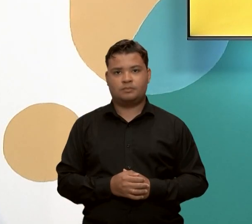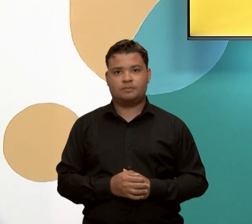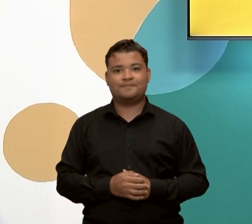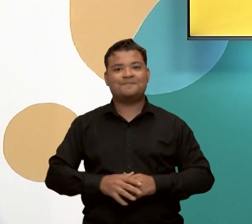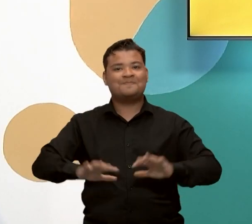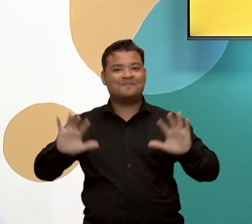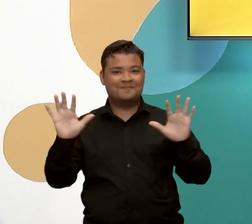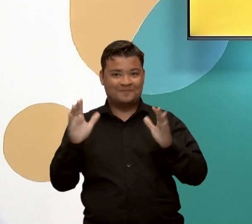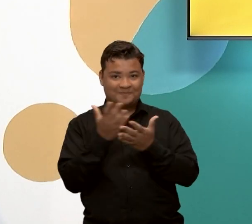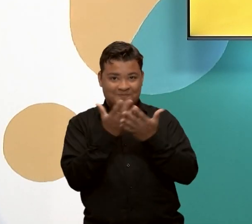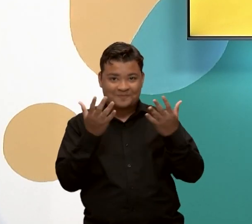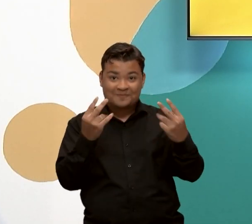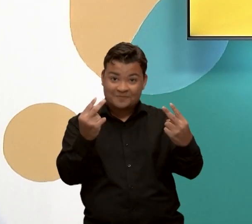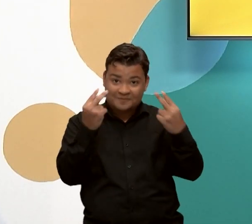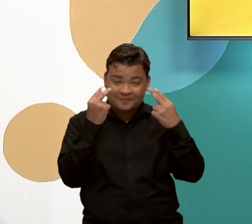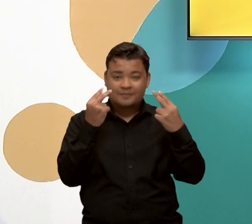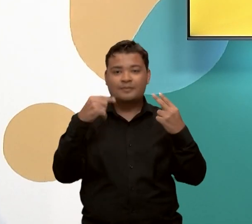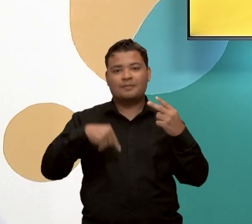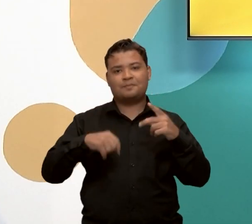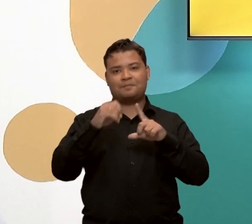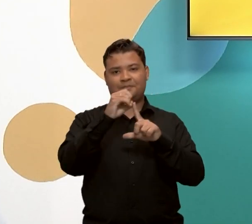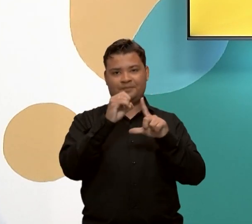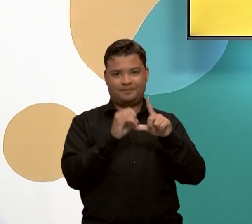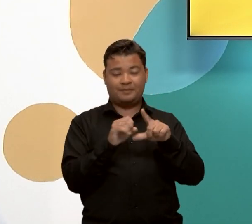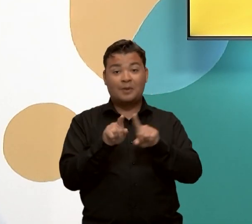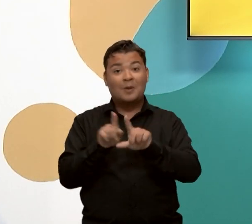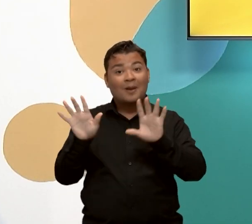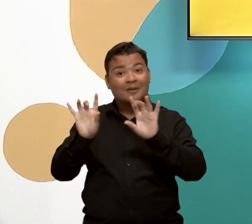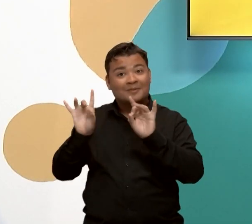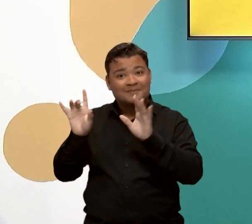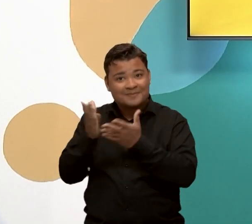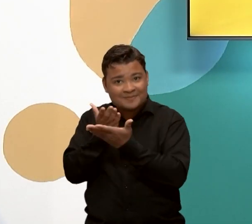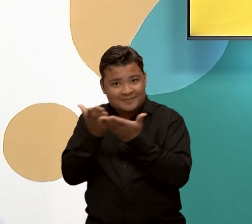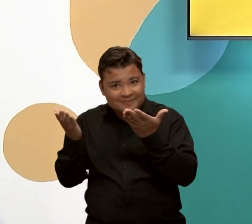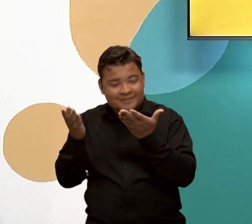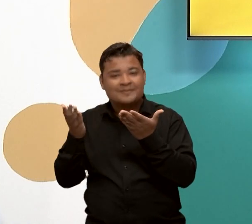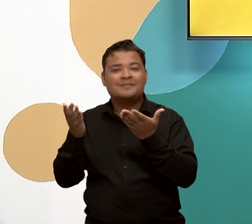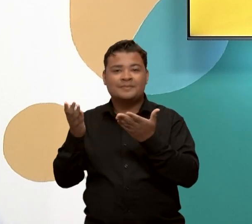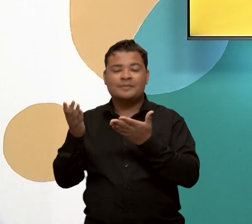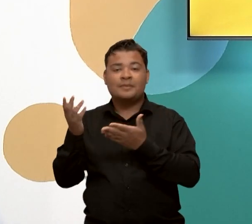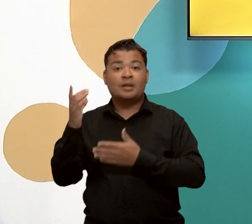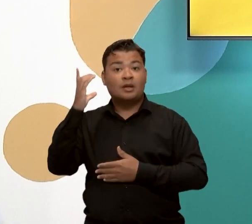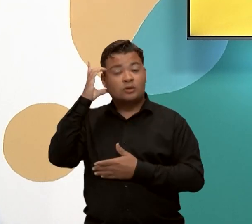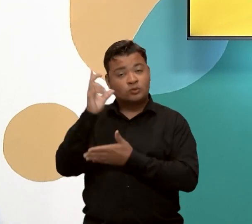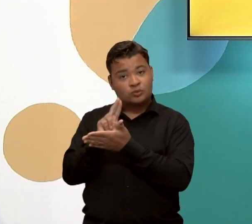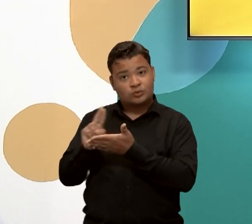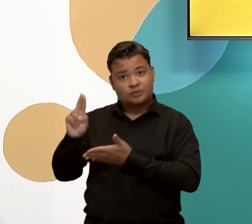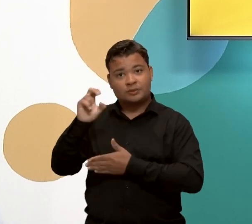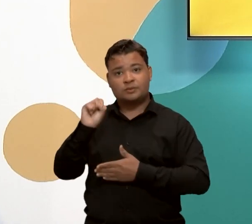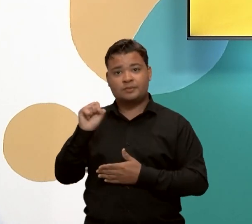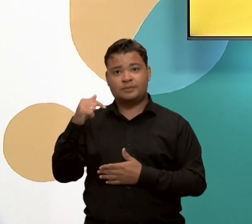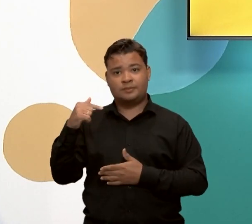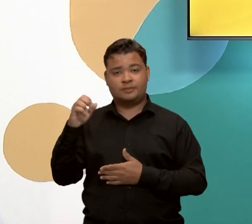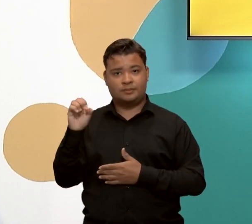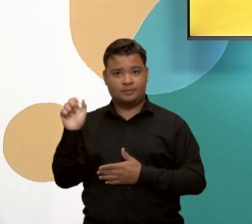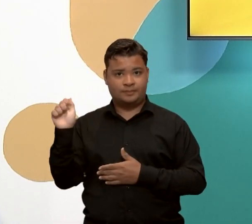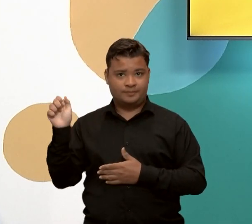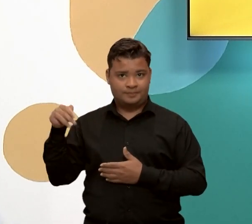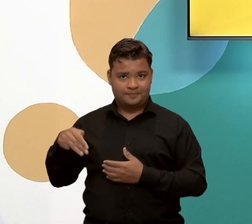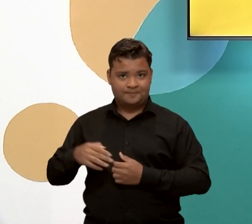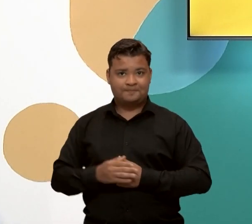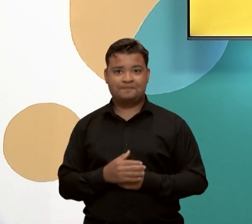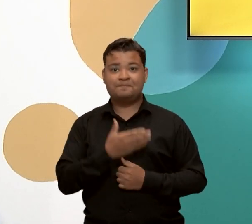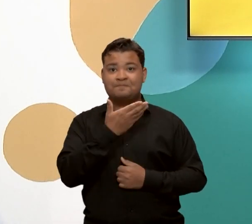Olá para você que nos acompanha pela TV UFG e um oi para os ouvintes da Rádio Universitária 870 AM. Eu sou a